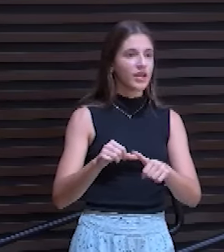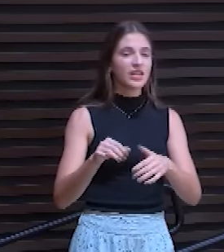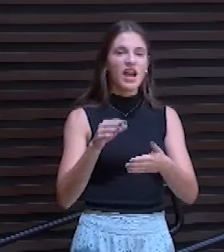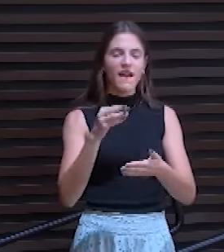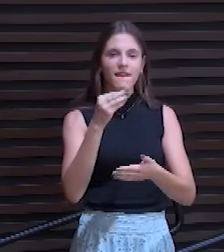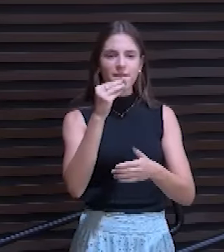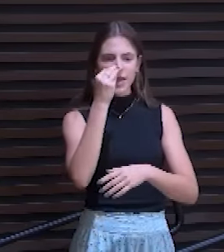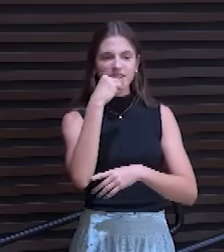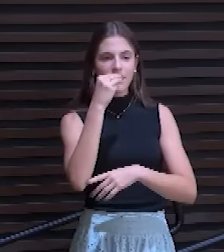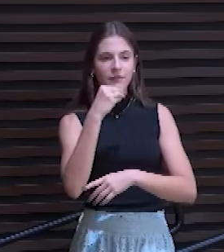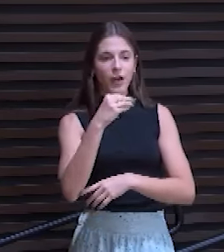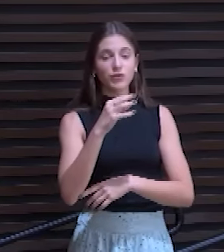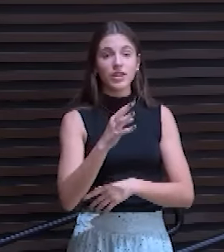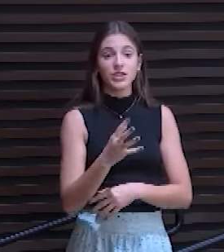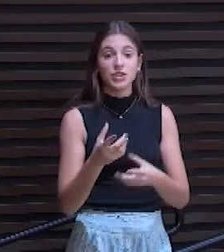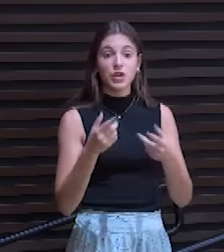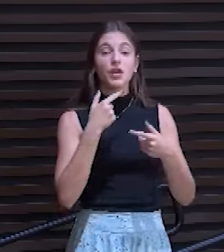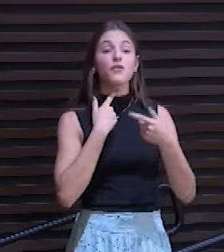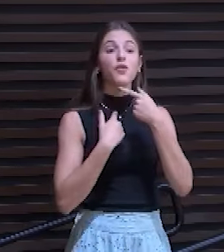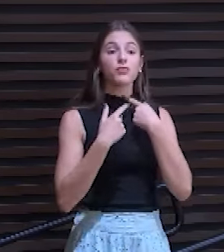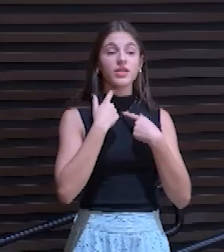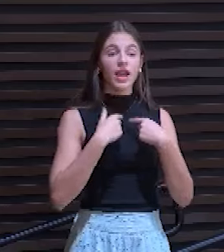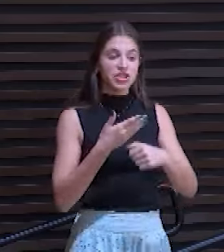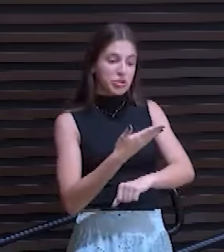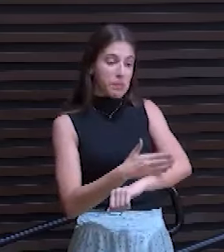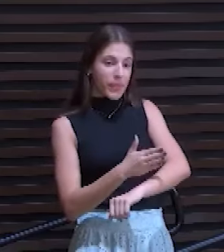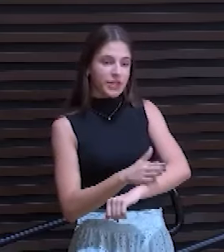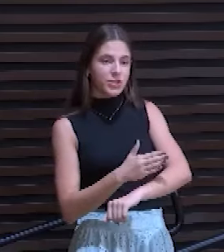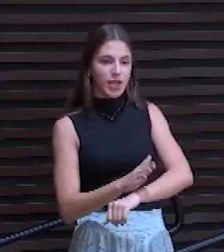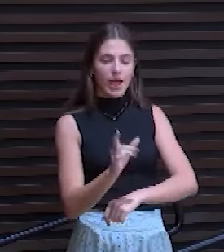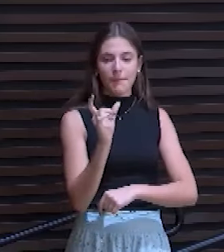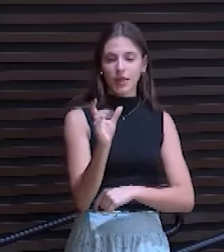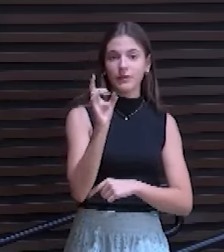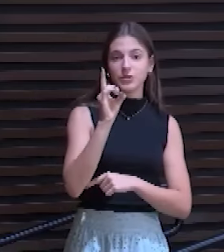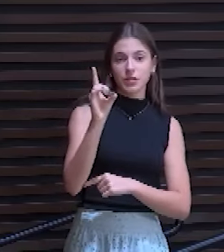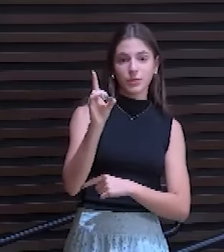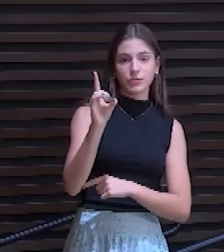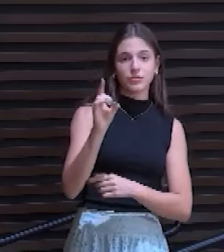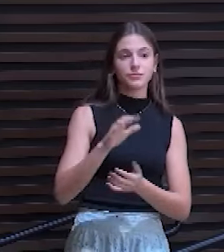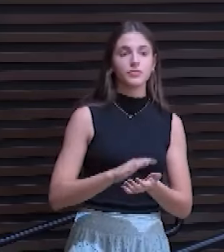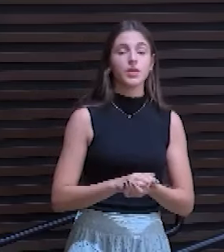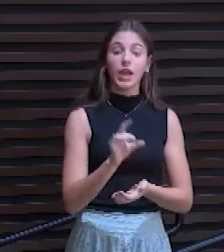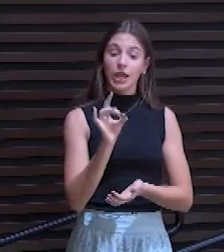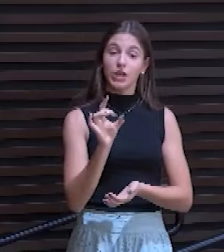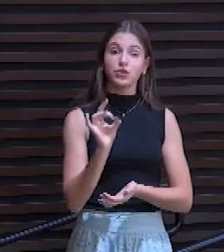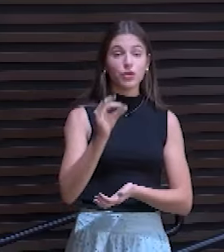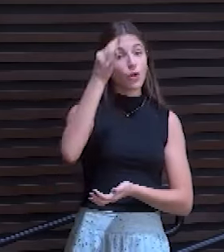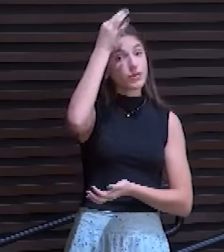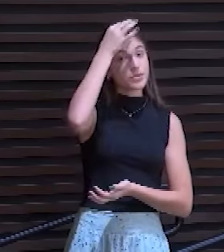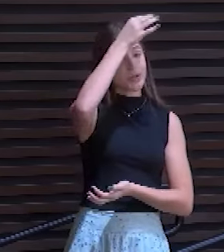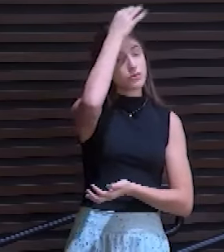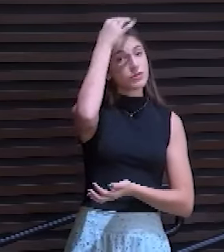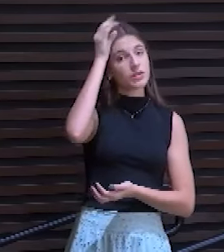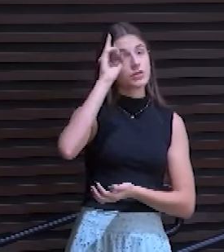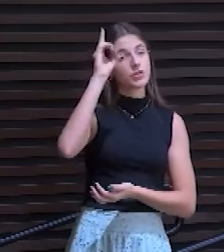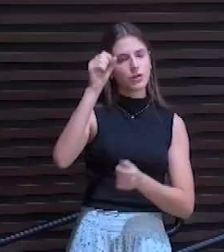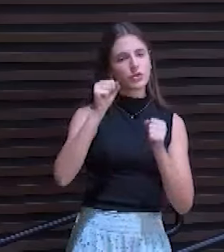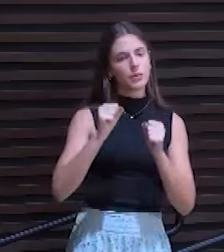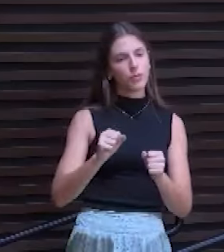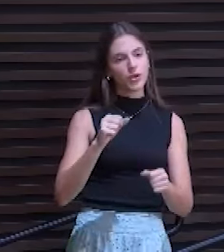desinteresse, dessa inércia, dessa apatia. E, meus queridos, é só o Espírito Santo de Deus que pode fazer